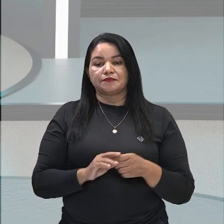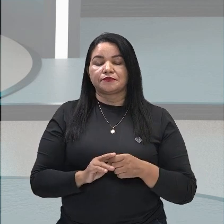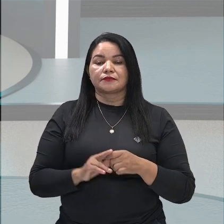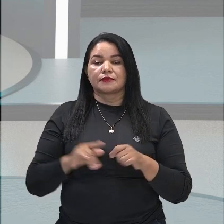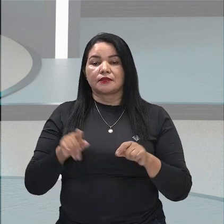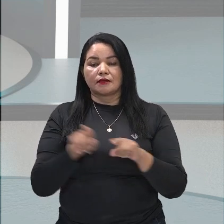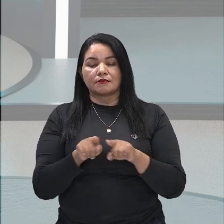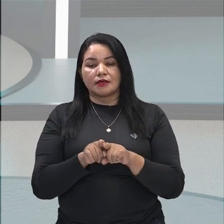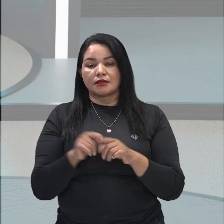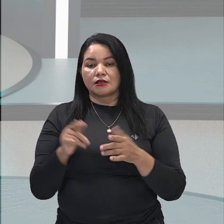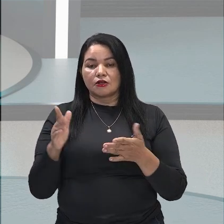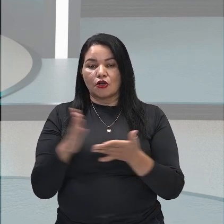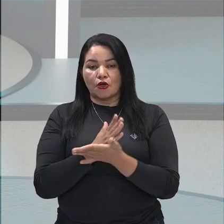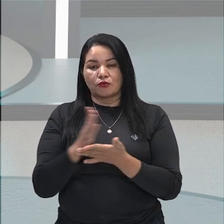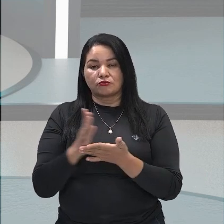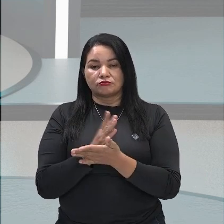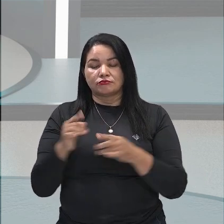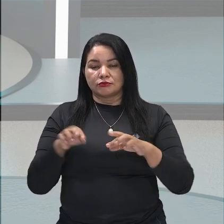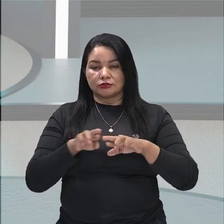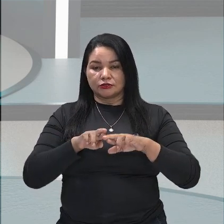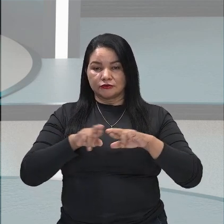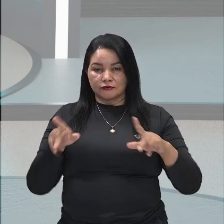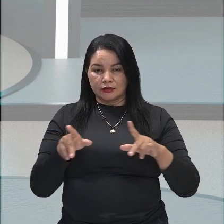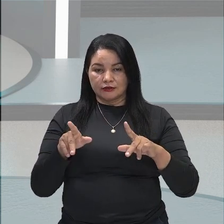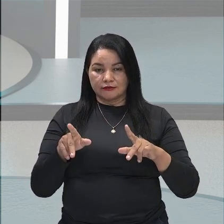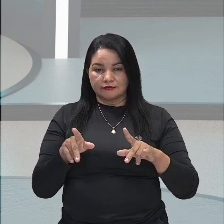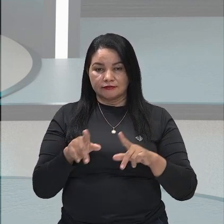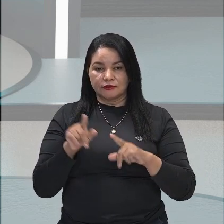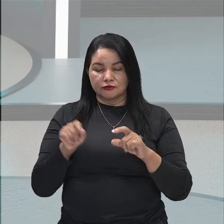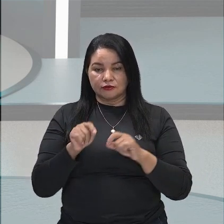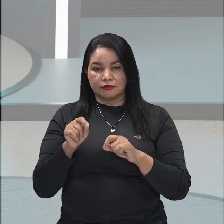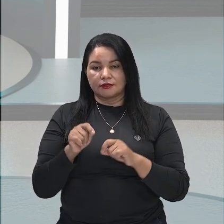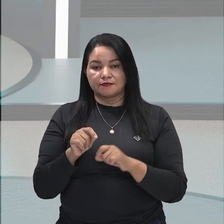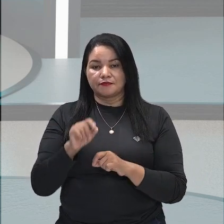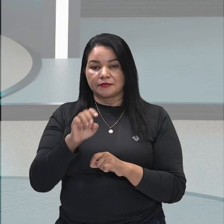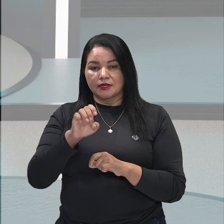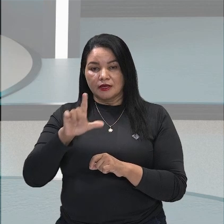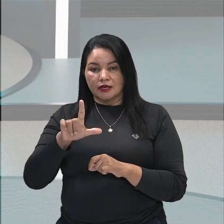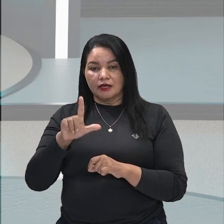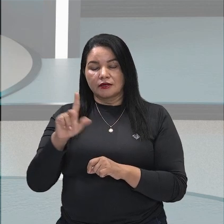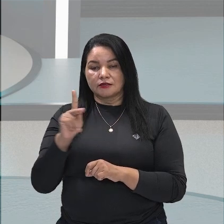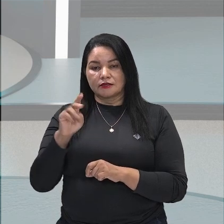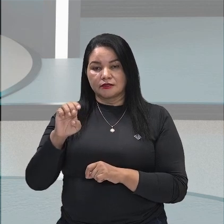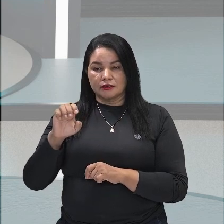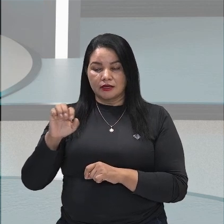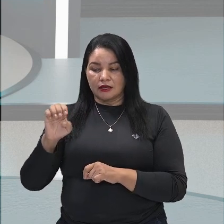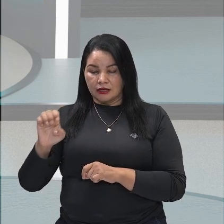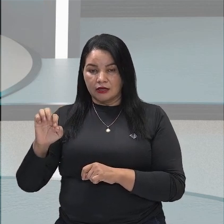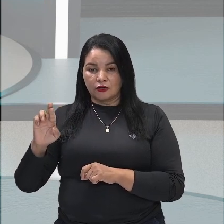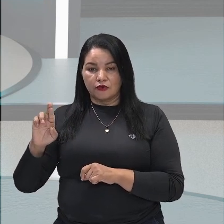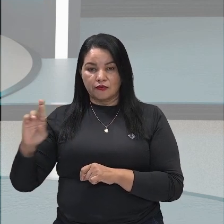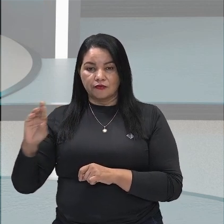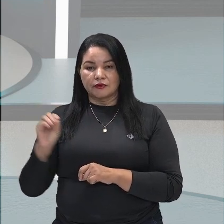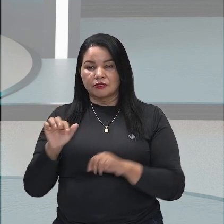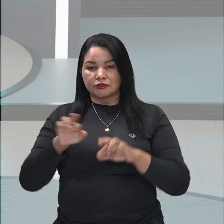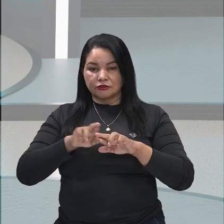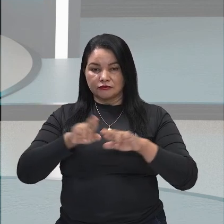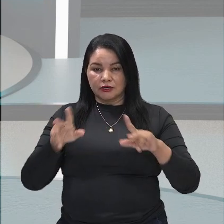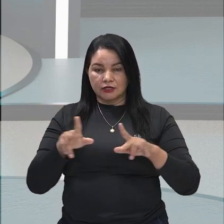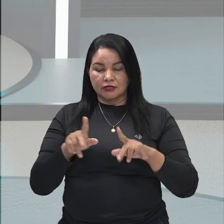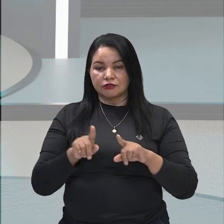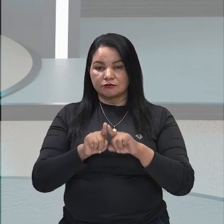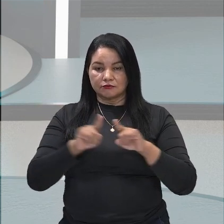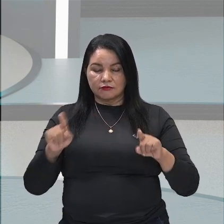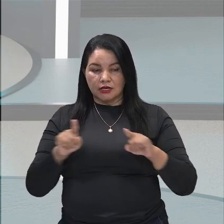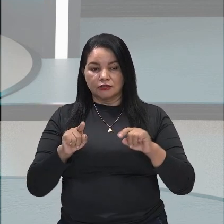exceção que la isla El Hierro não é feminina, mas de uma forma geral, todas as ilhas serão nomeadas